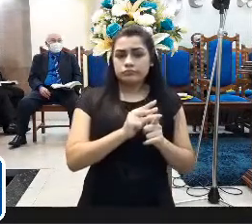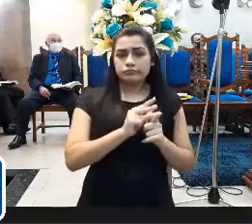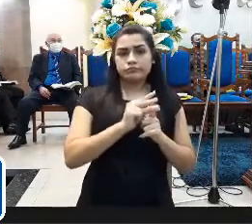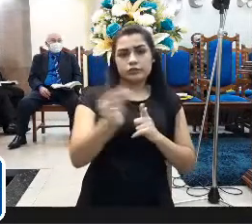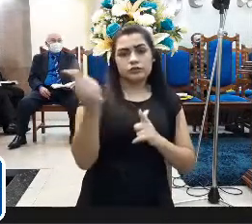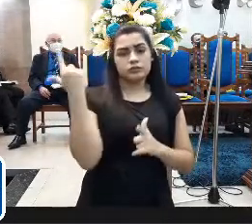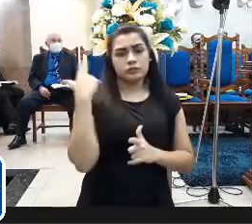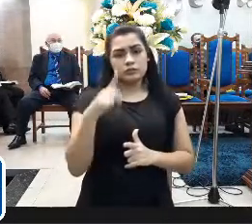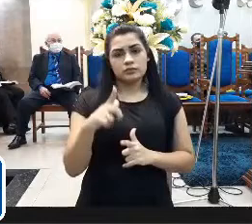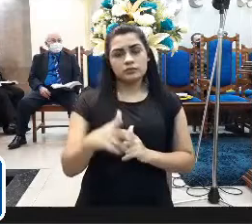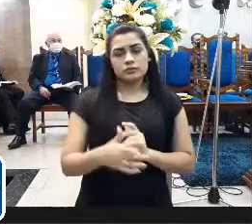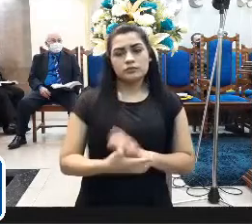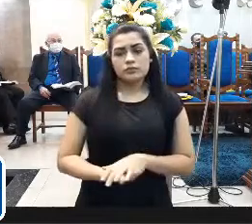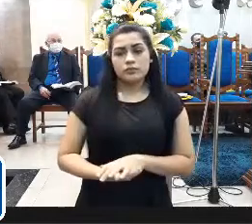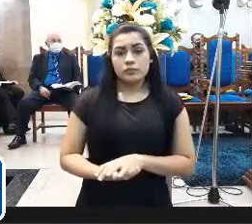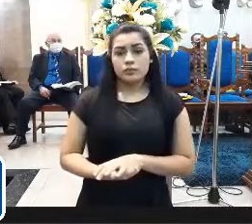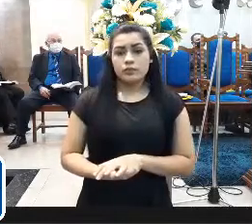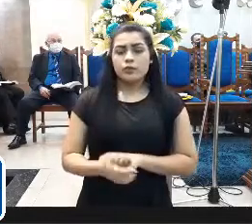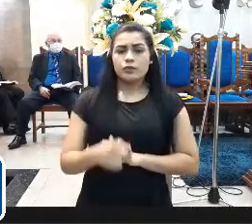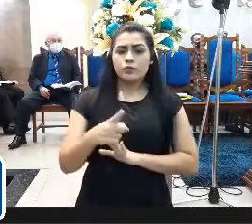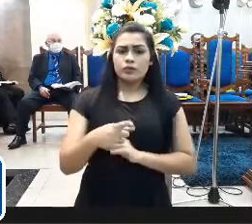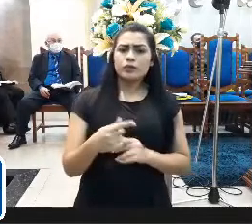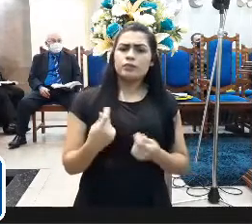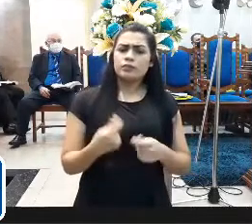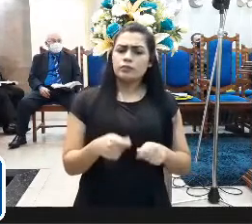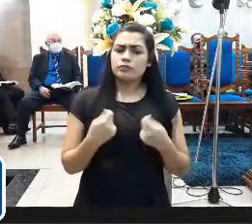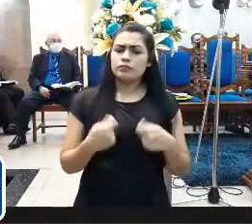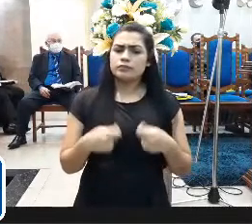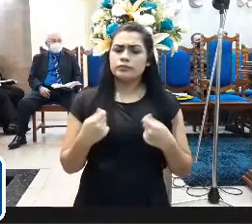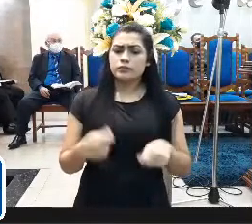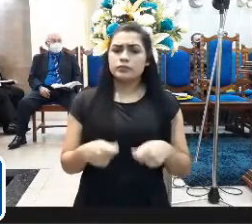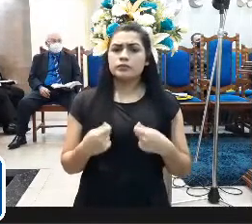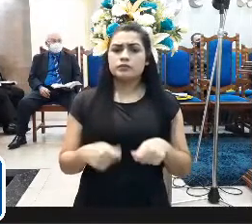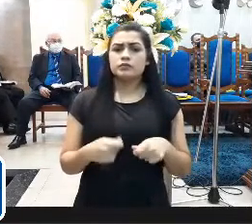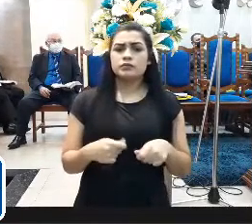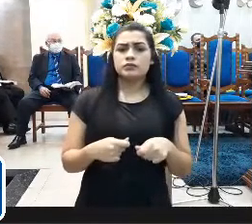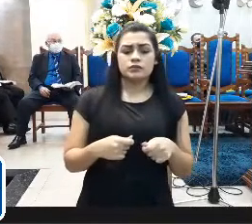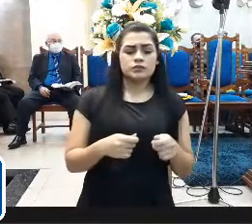os lombos do seu